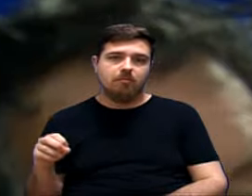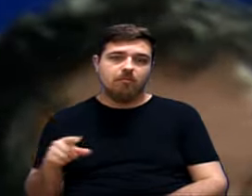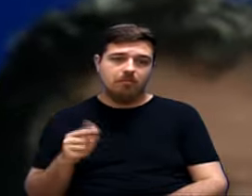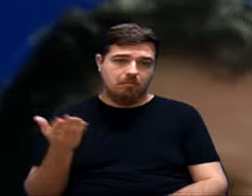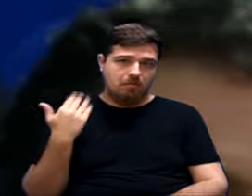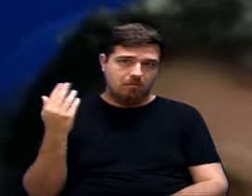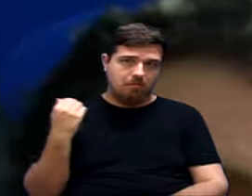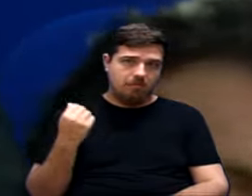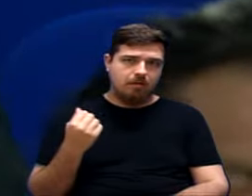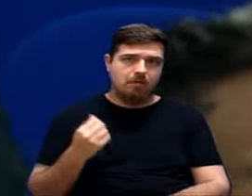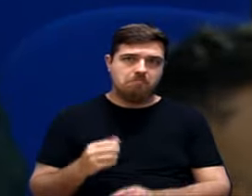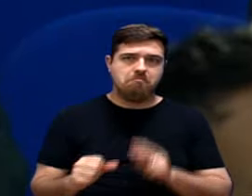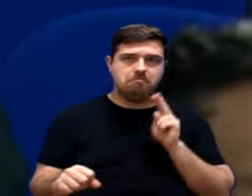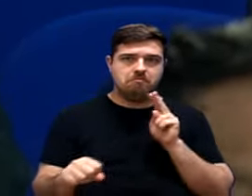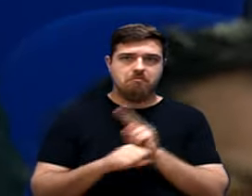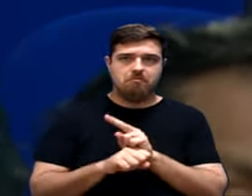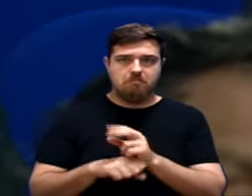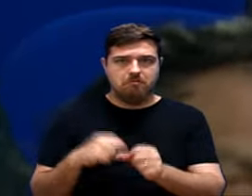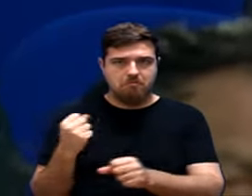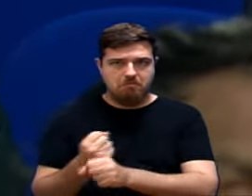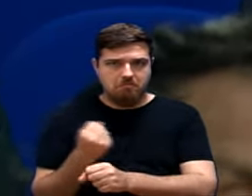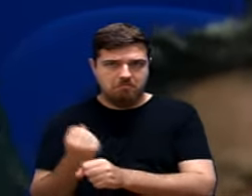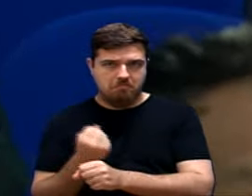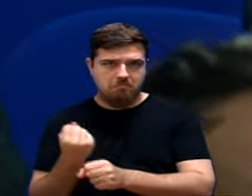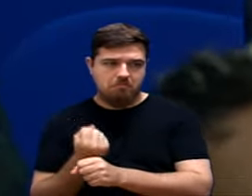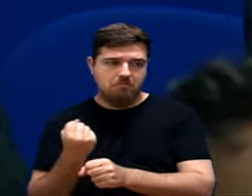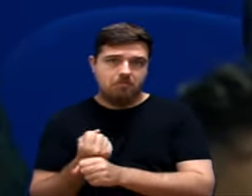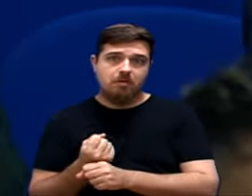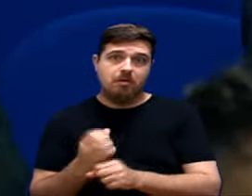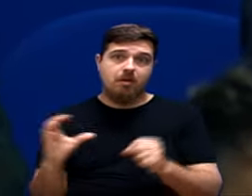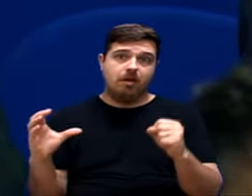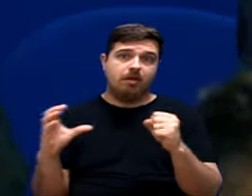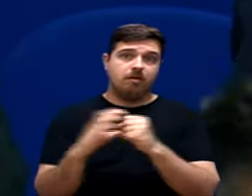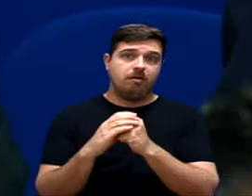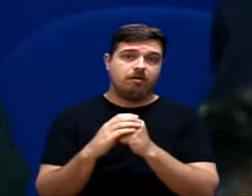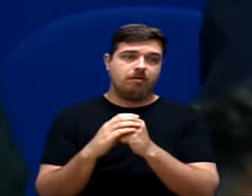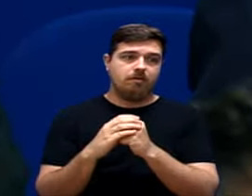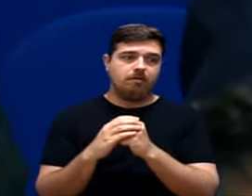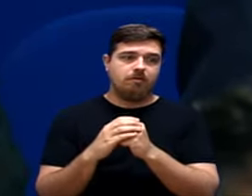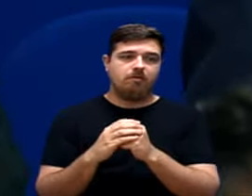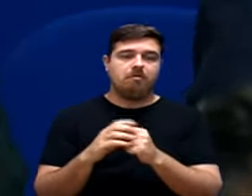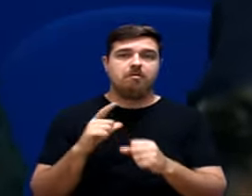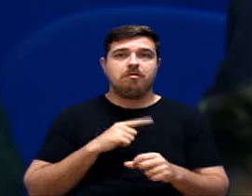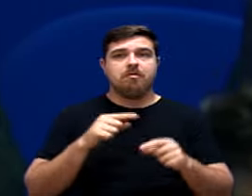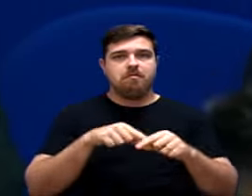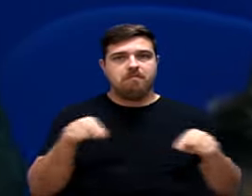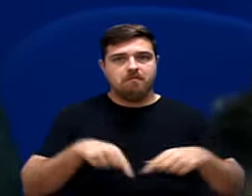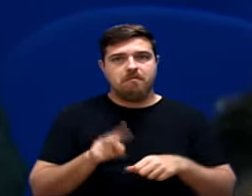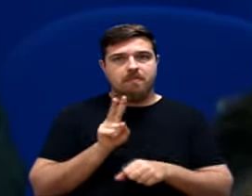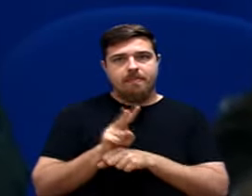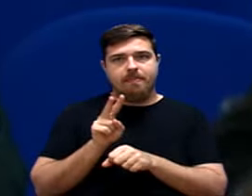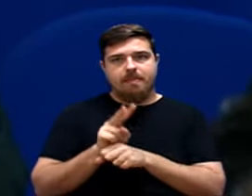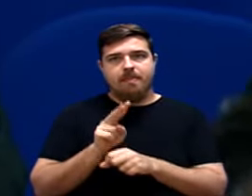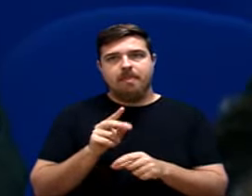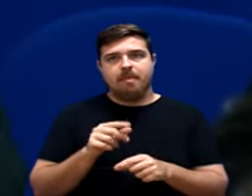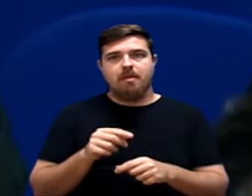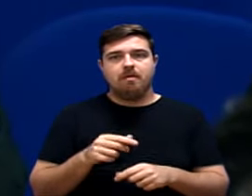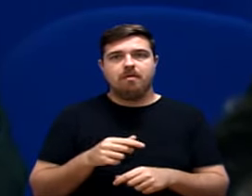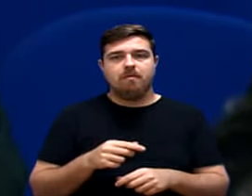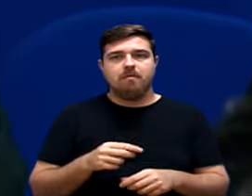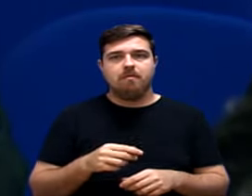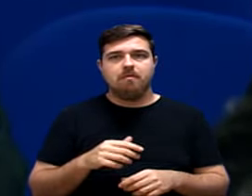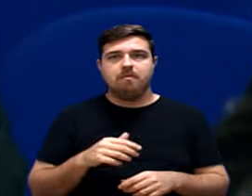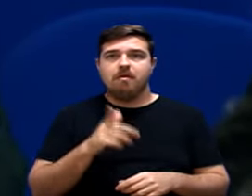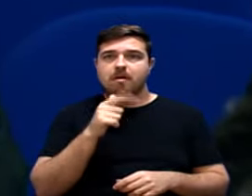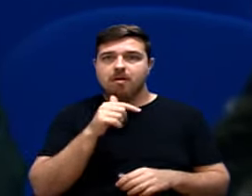da do do Carrefour lá havia uma área de proteção contra enchente porque a parte de baixo da